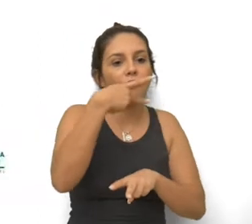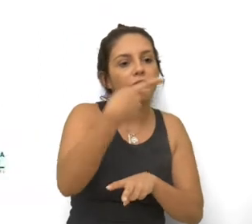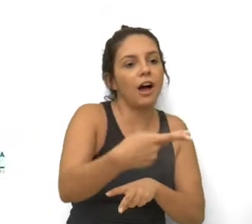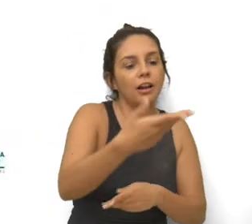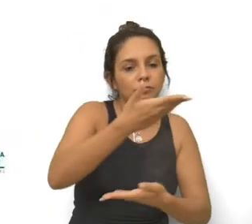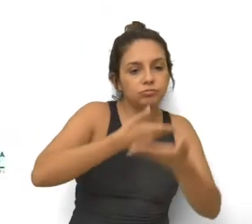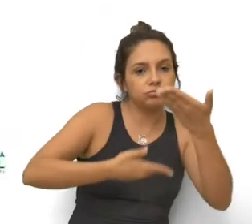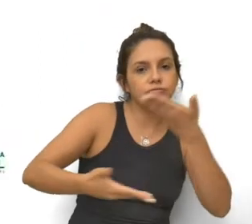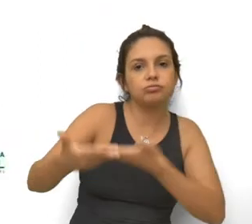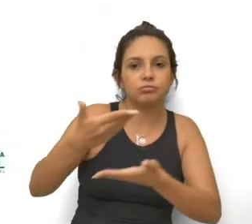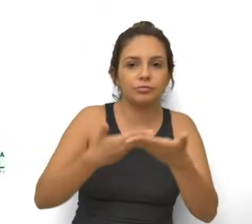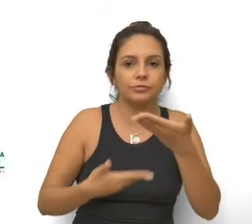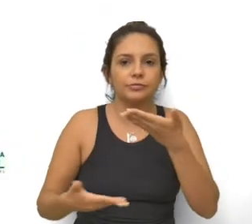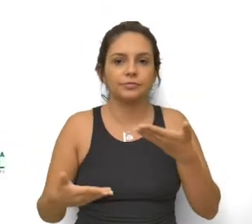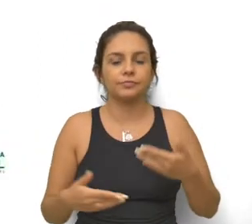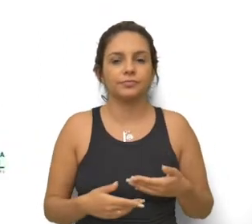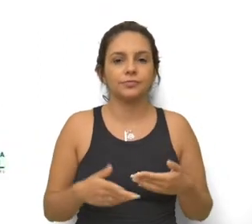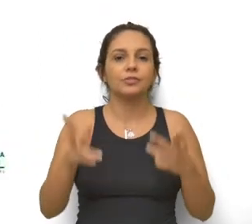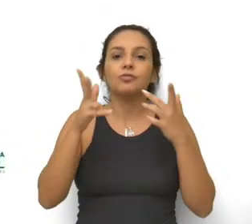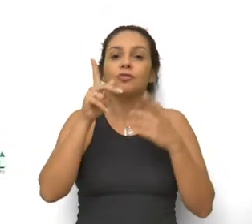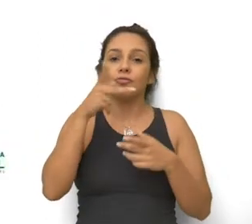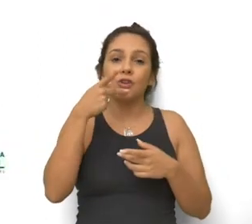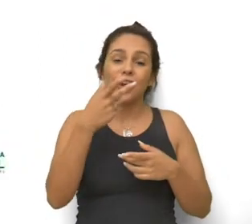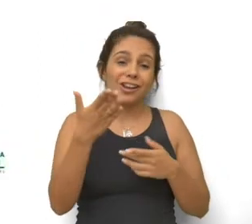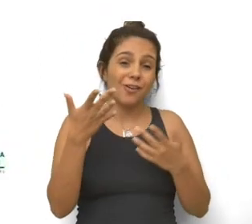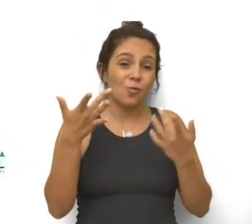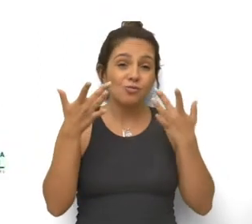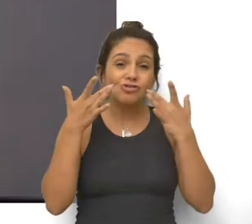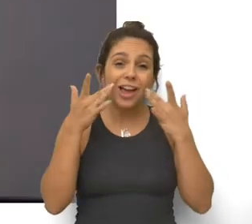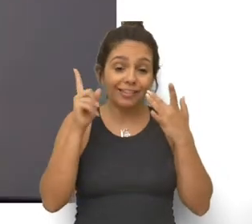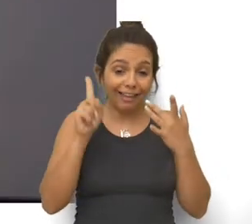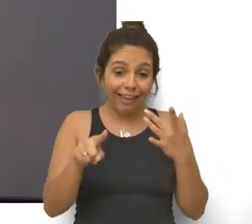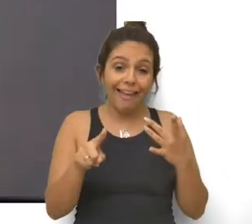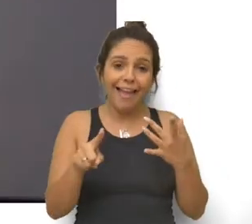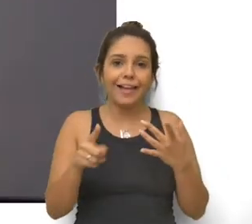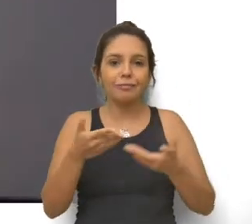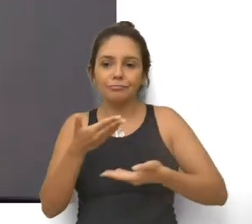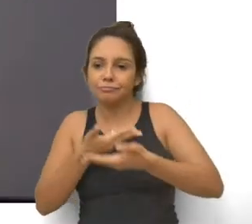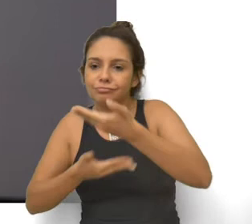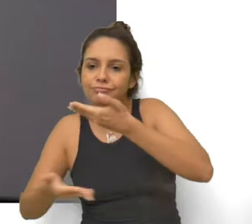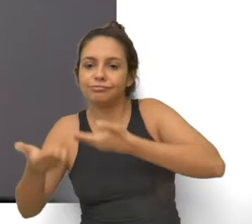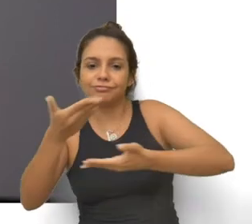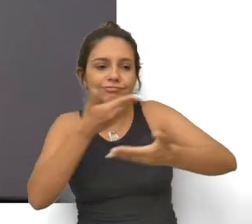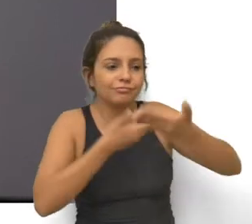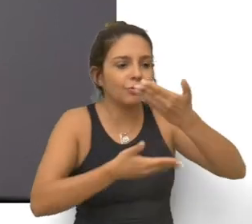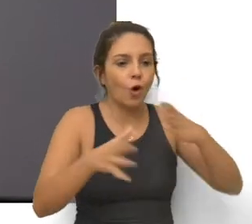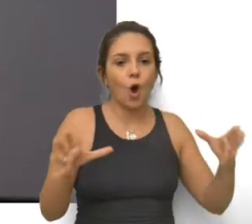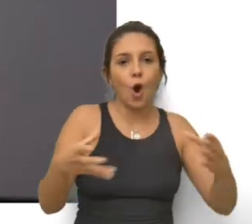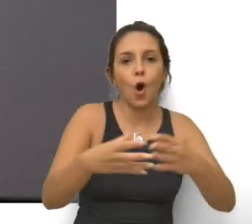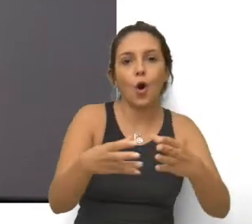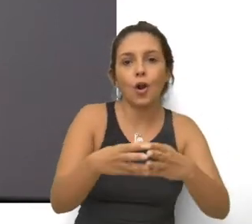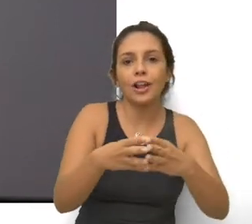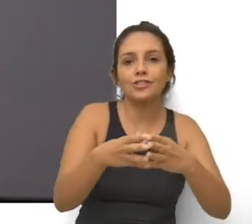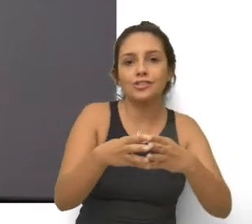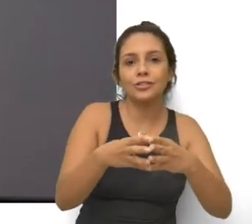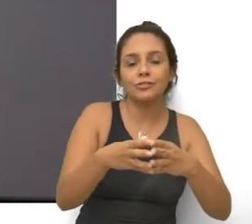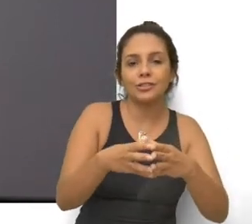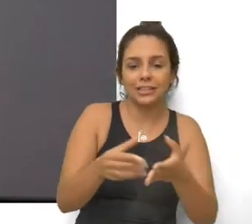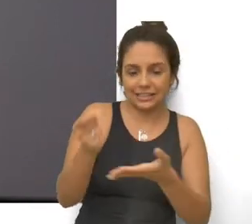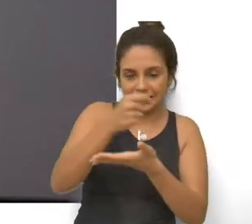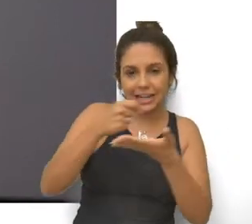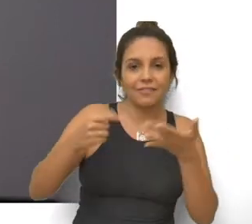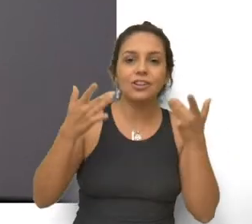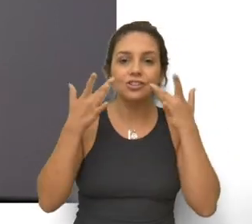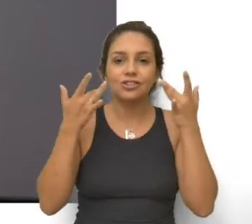O teatro é coletivo, né, Afonso? Assim, o que se escreve para